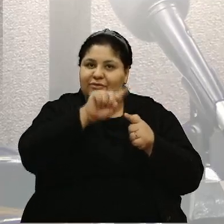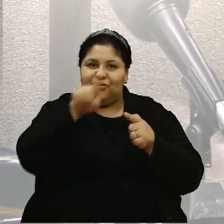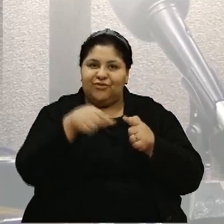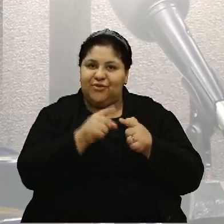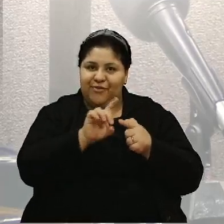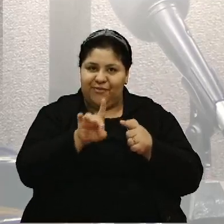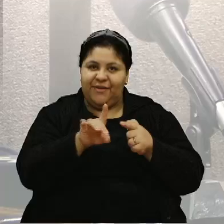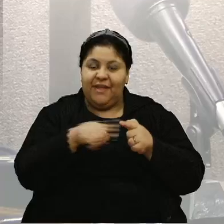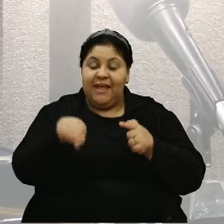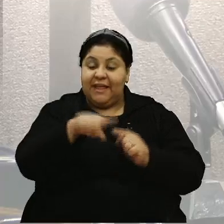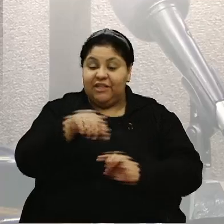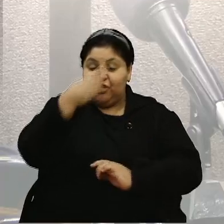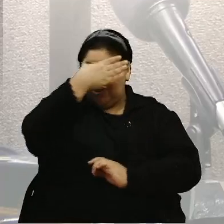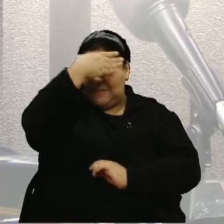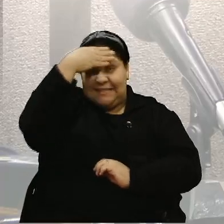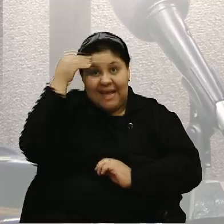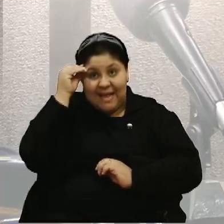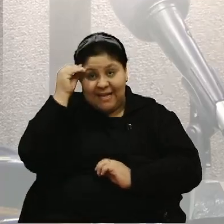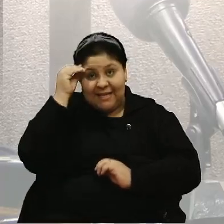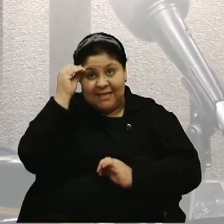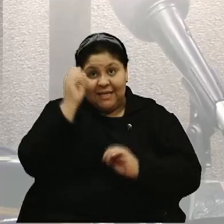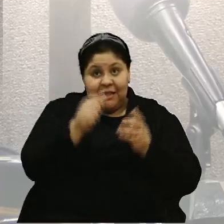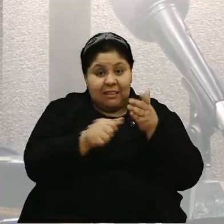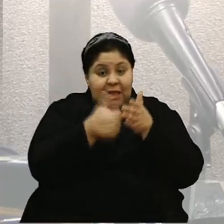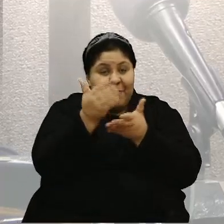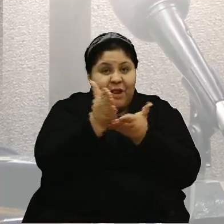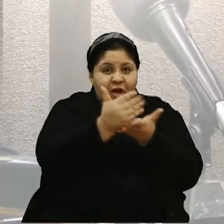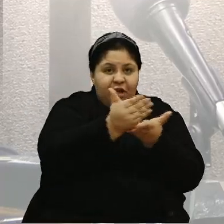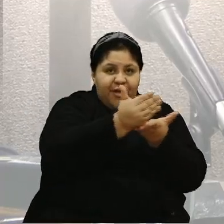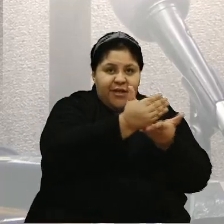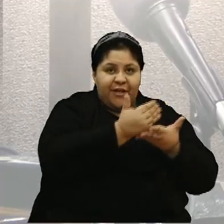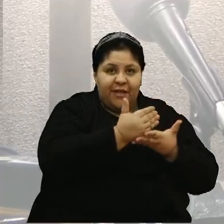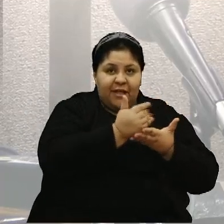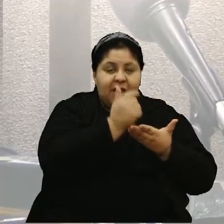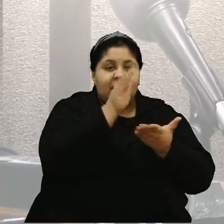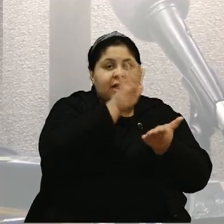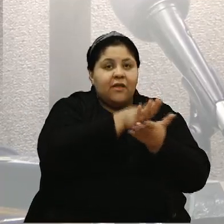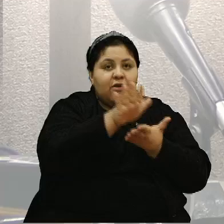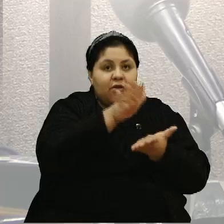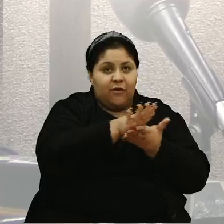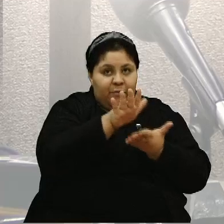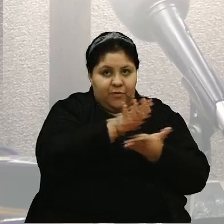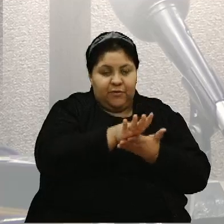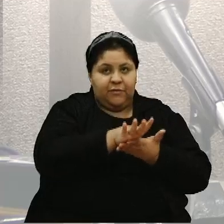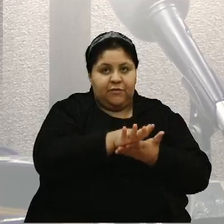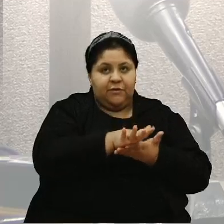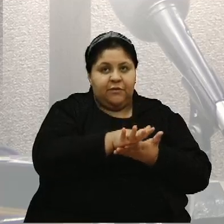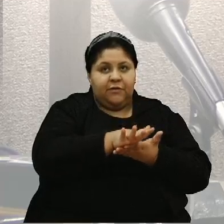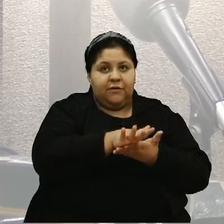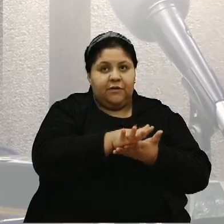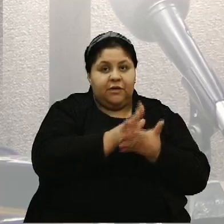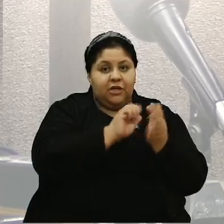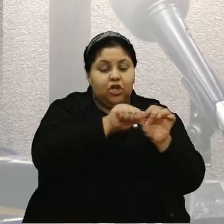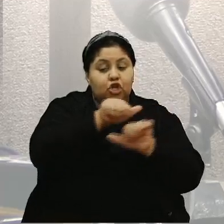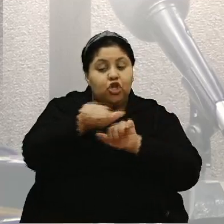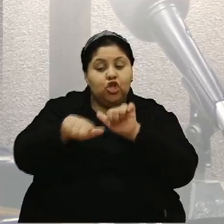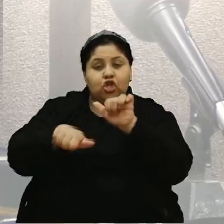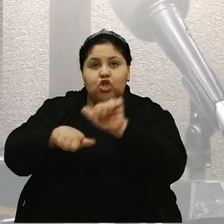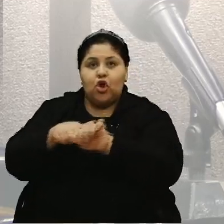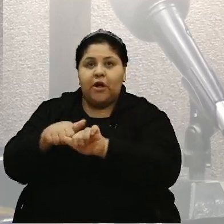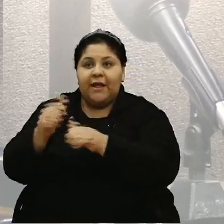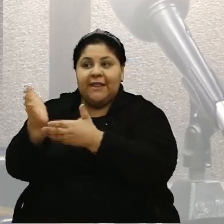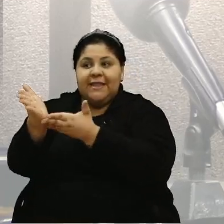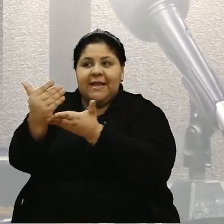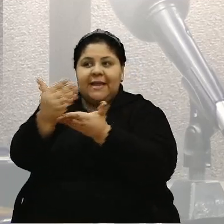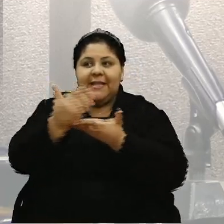gente esquece da melhor arrecadação que existe, que é produtividade e produção, em troca da arrecadação,